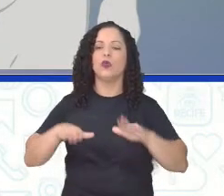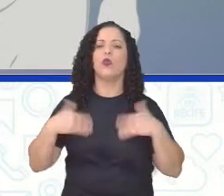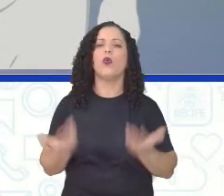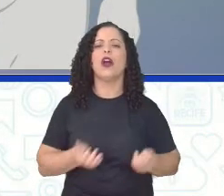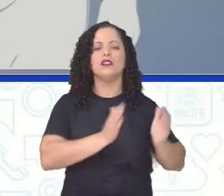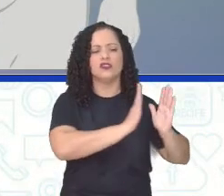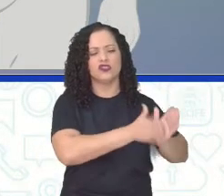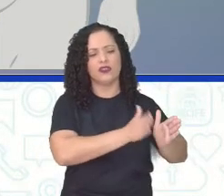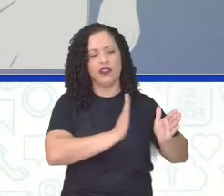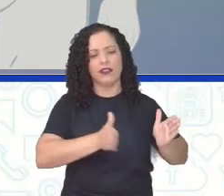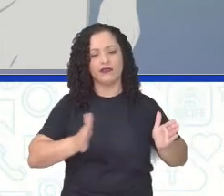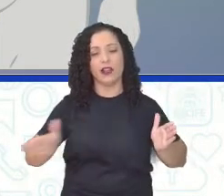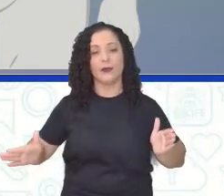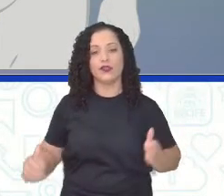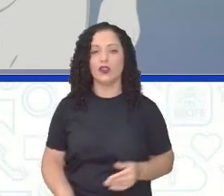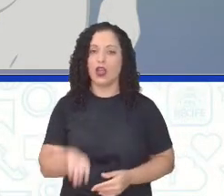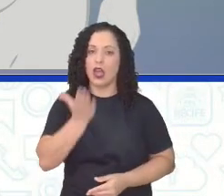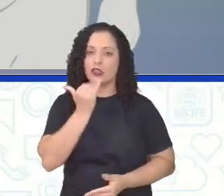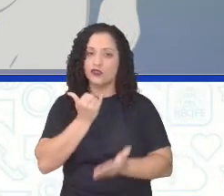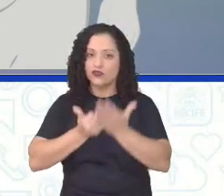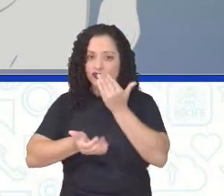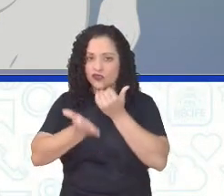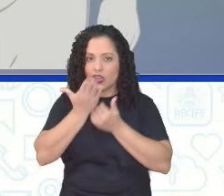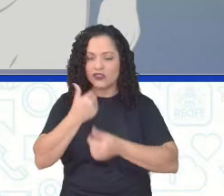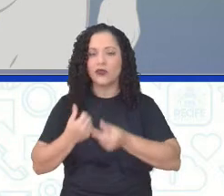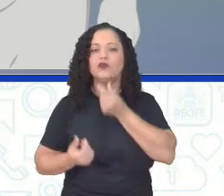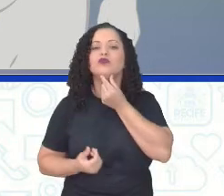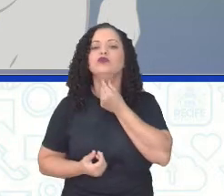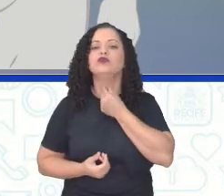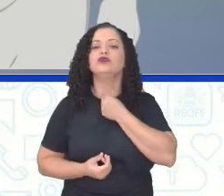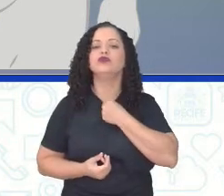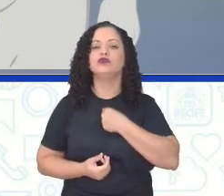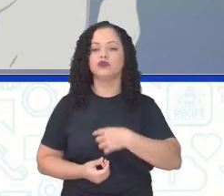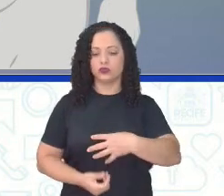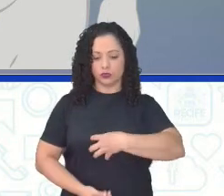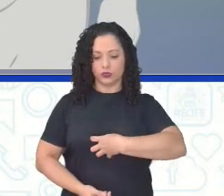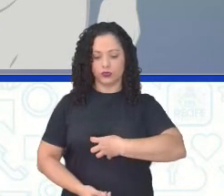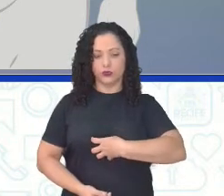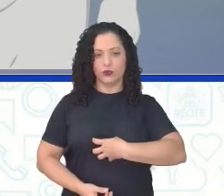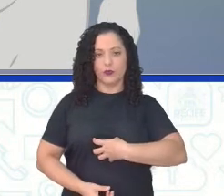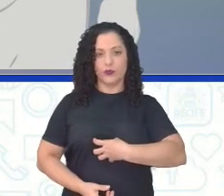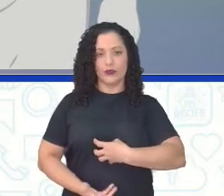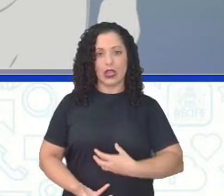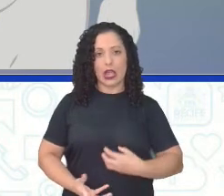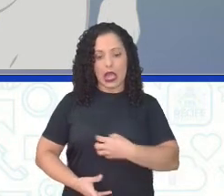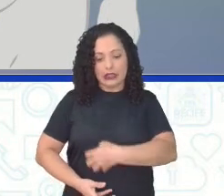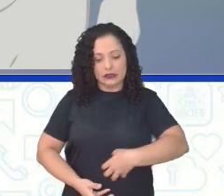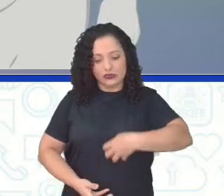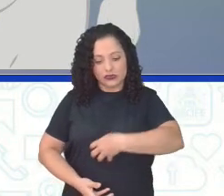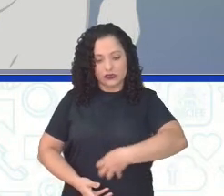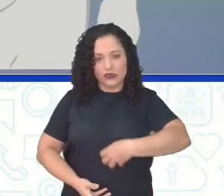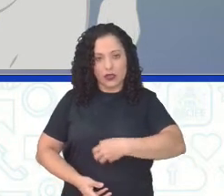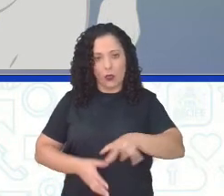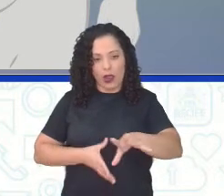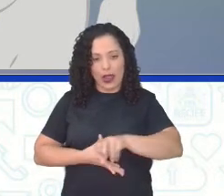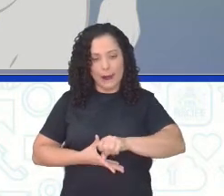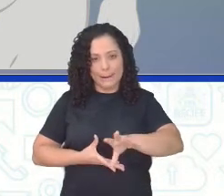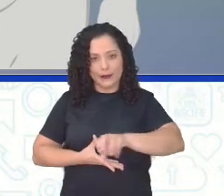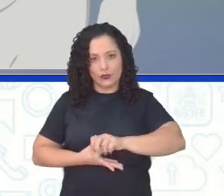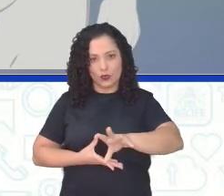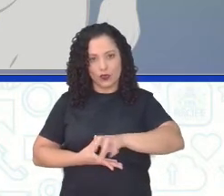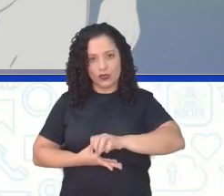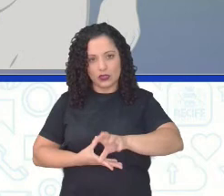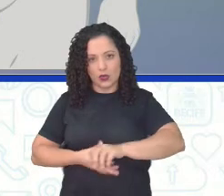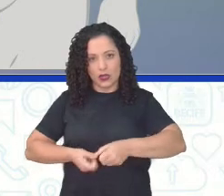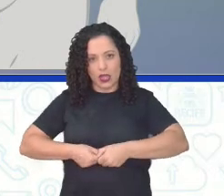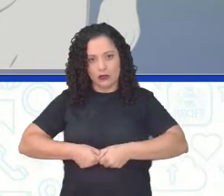etapas? A ingestão, né, a digestão, a absorção e a eliminação. A ingestão começando